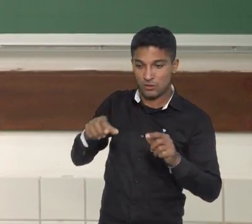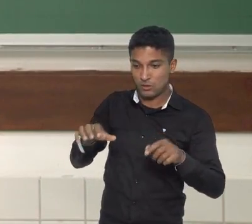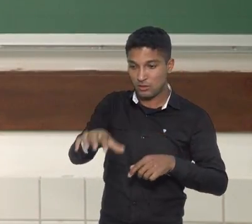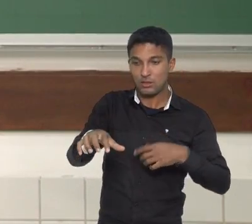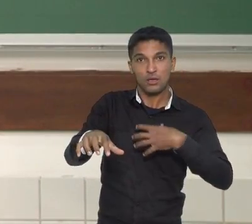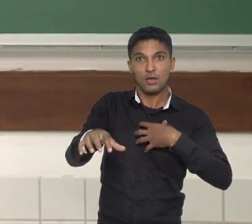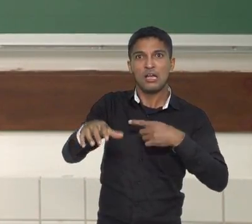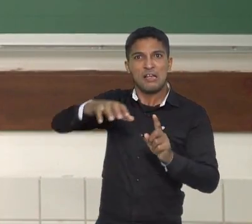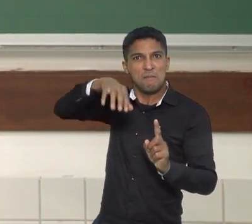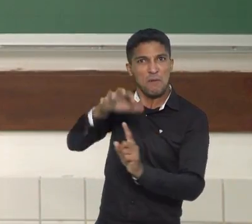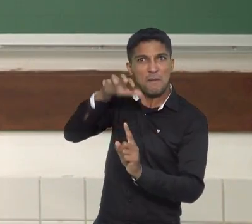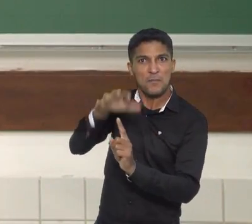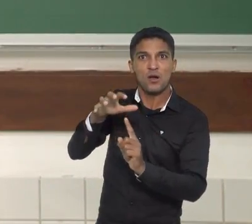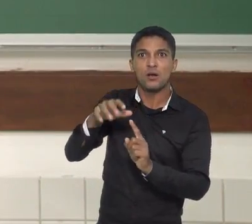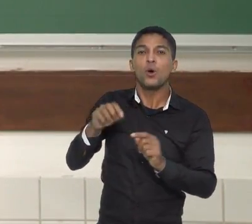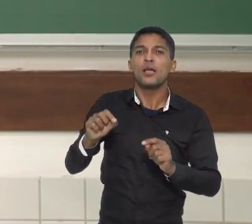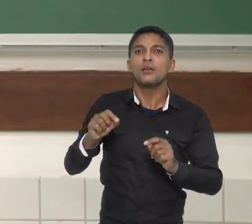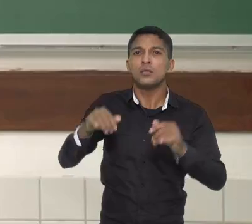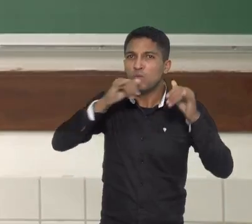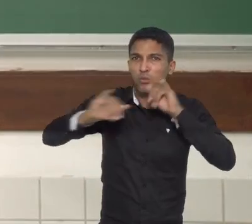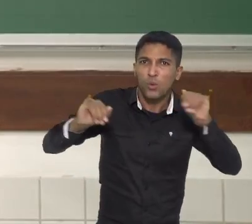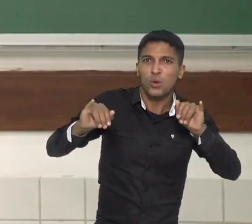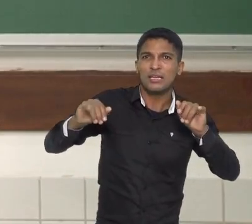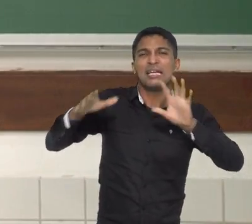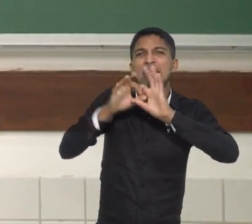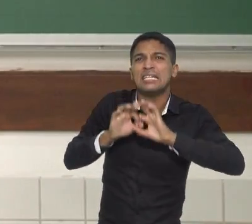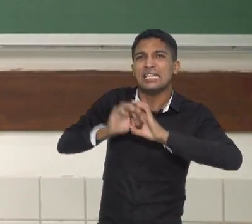ou seja, o descontentamento está